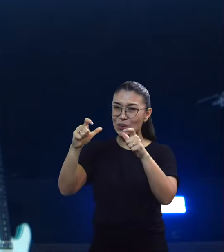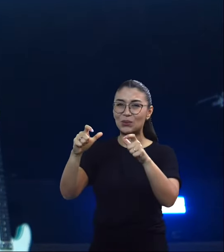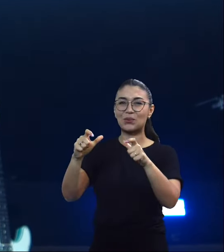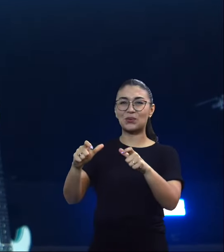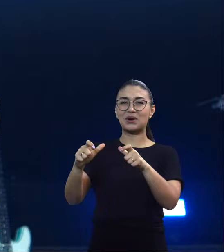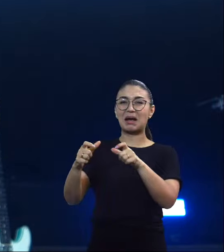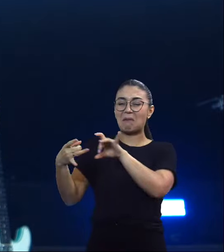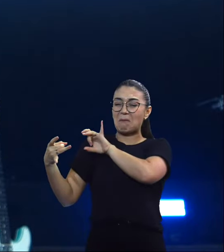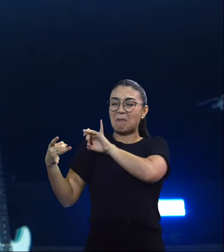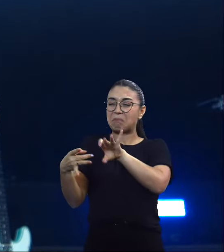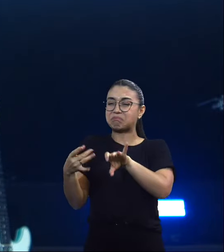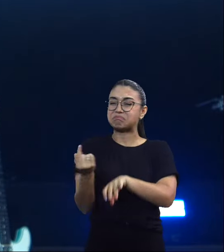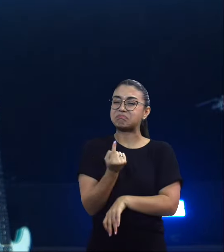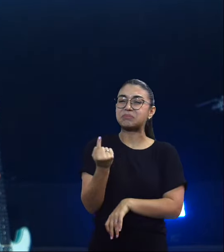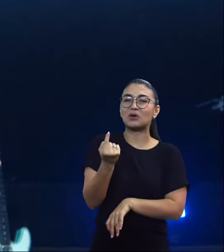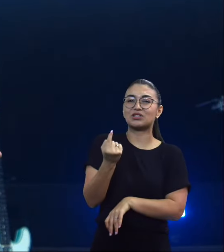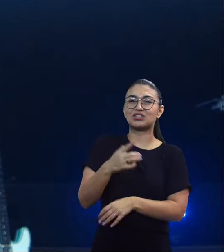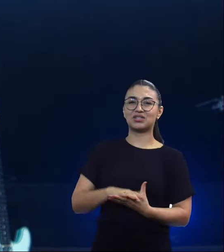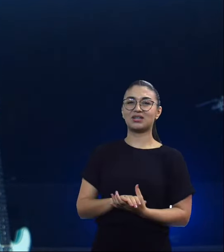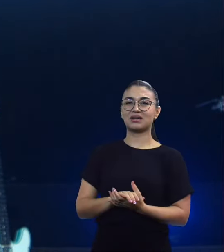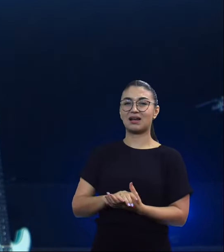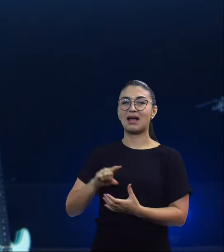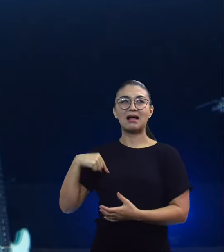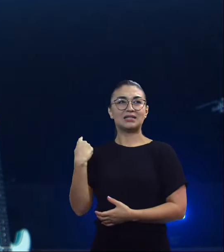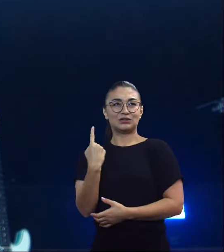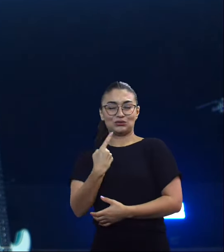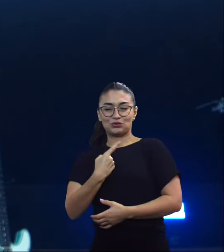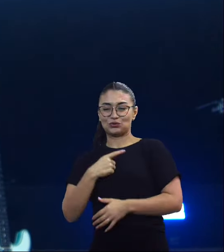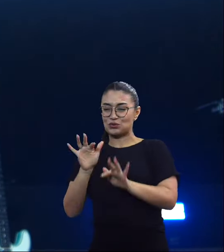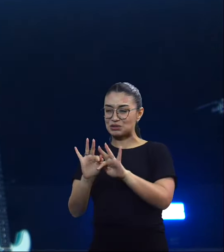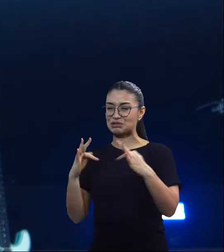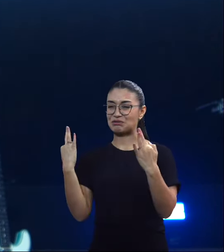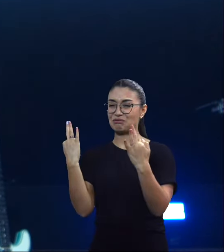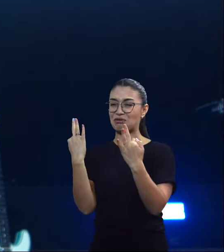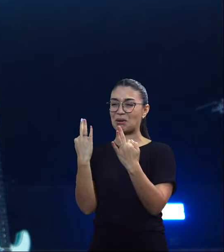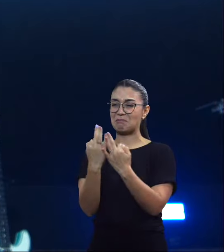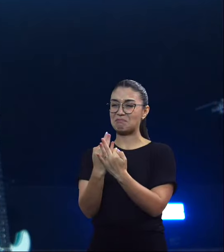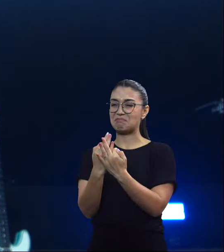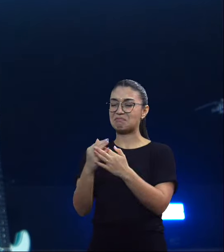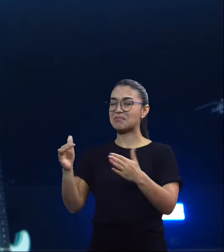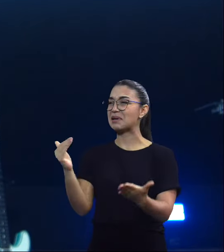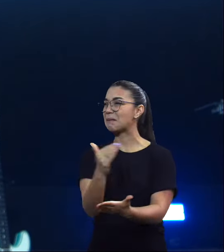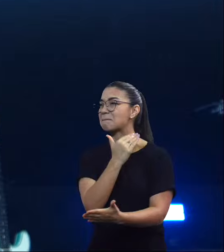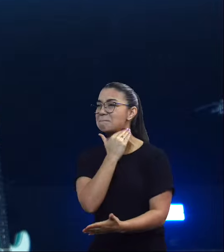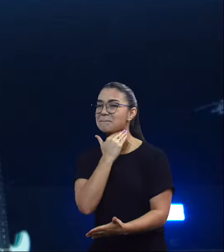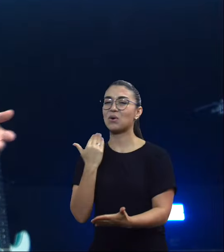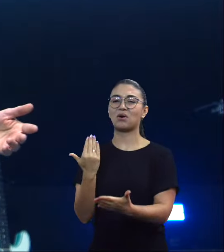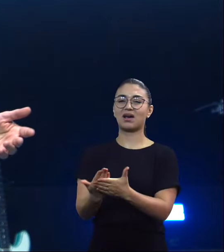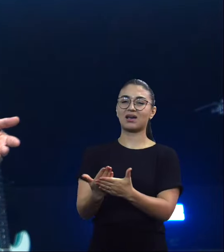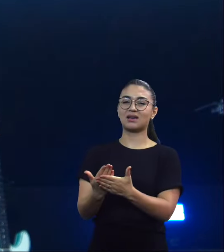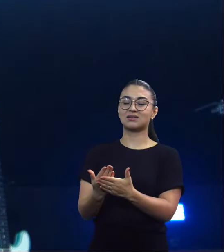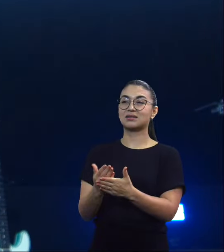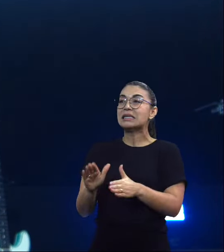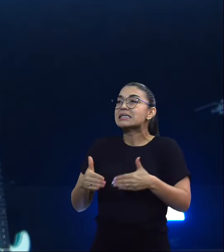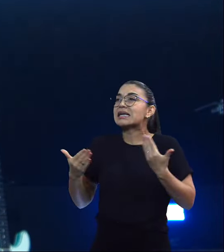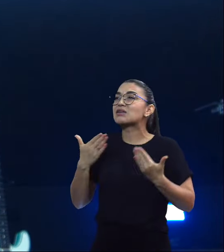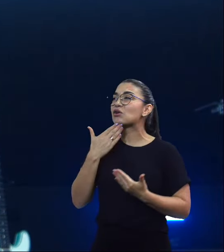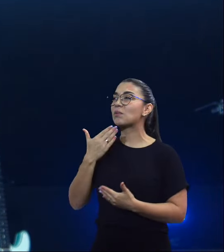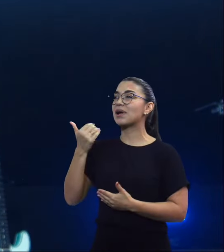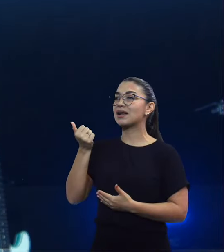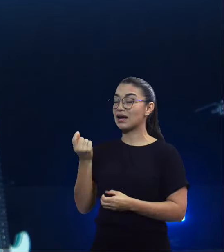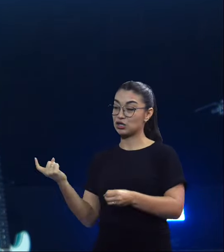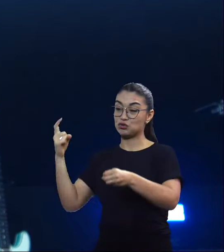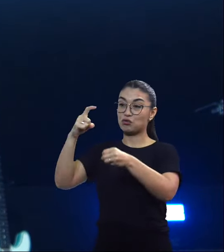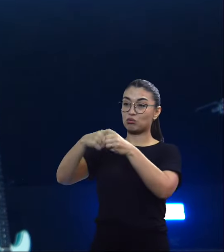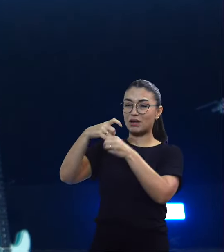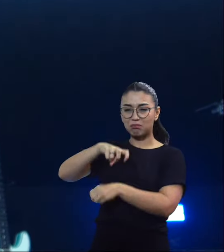deixar cair a espada. Nossas mulheres e nossos filhos serão tomados como despojos de guerra. Não seria melhor voltarmos para o